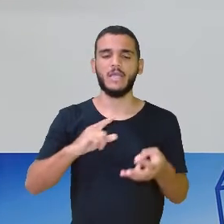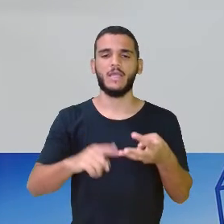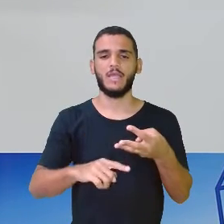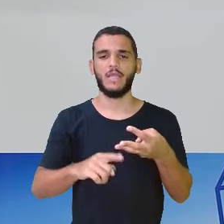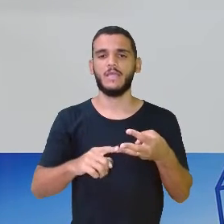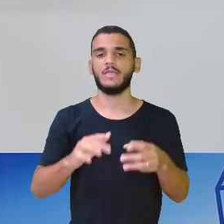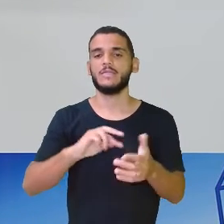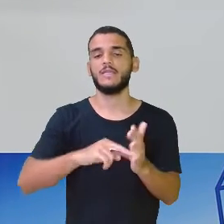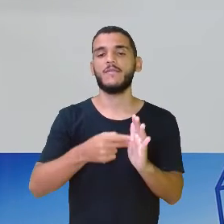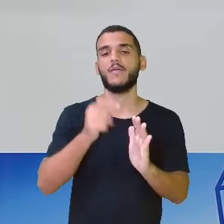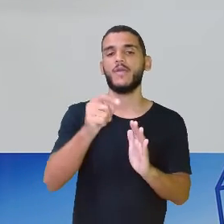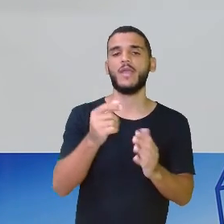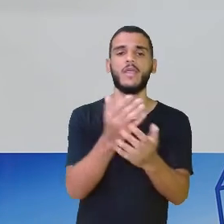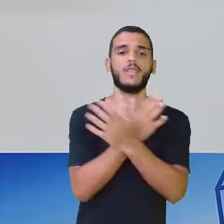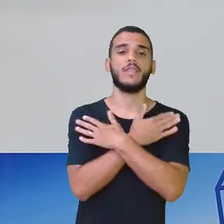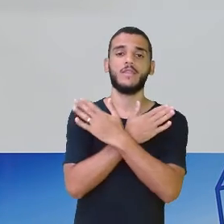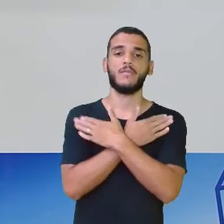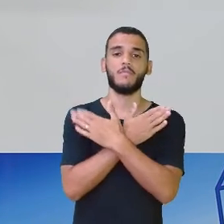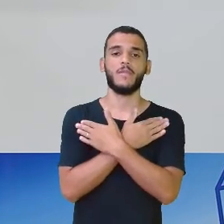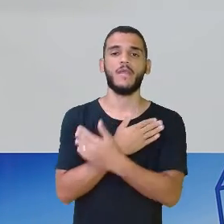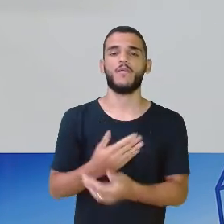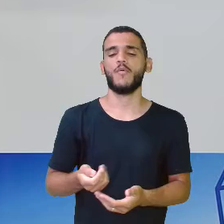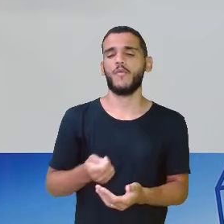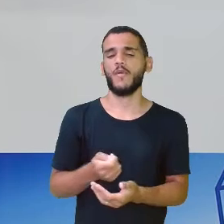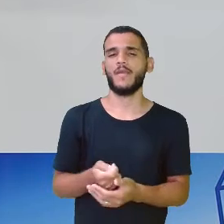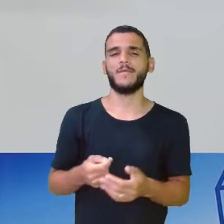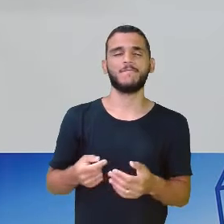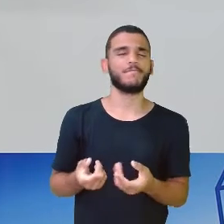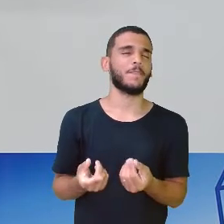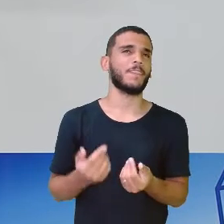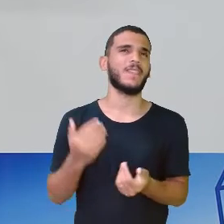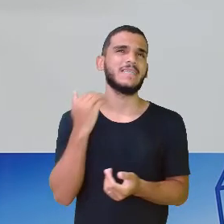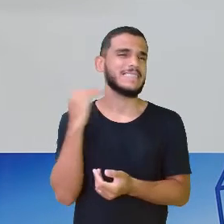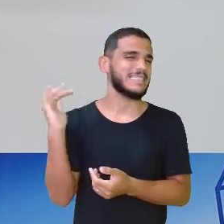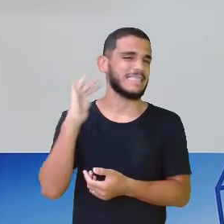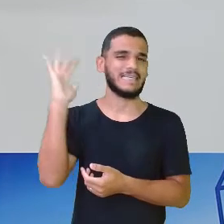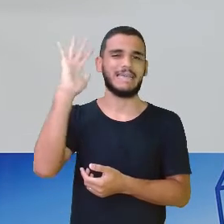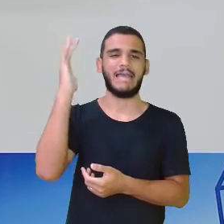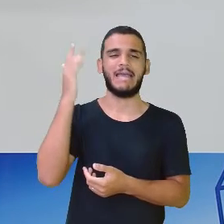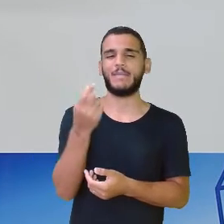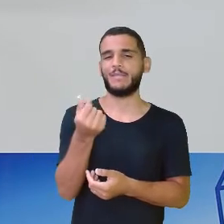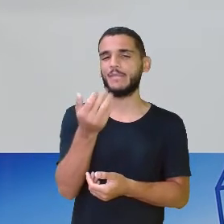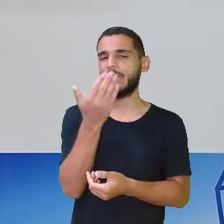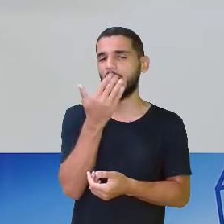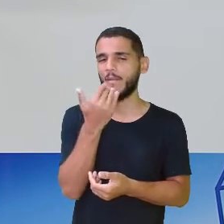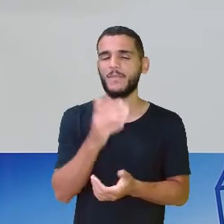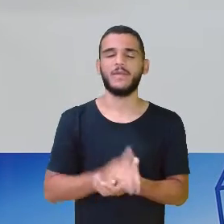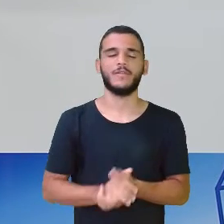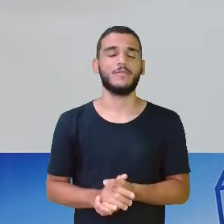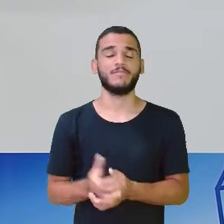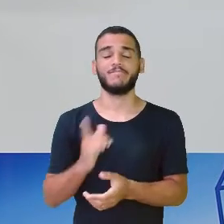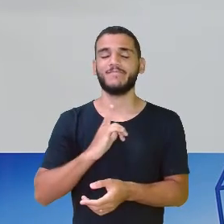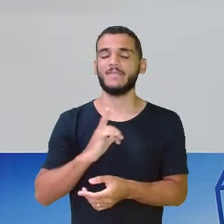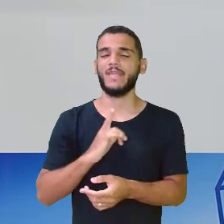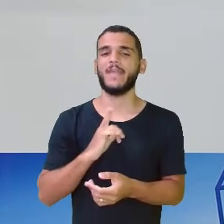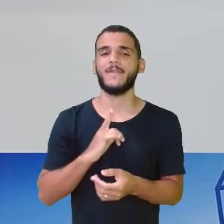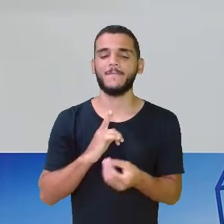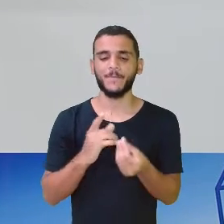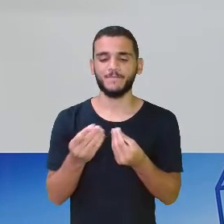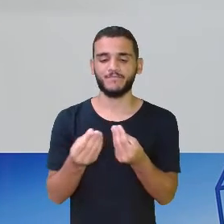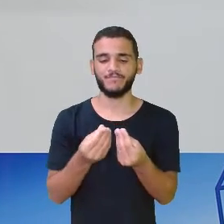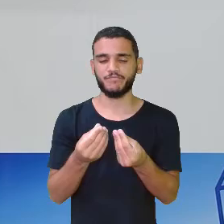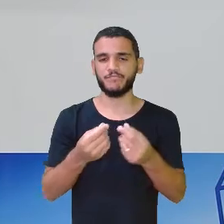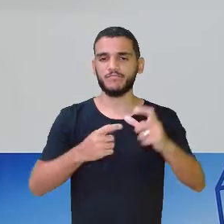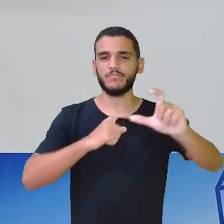e hiperinflação. A inflação era tão alta que existem alegorias que mostram, né? Charges alegóricas que mostram,